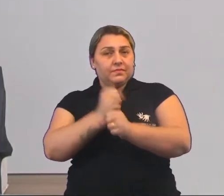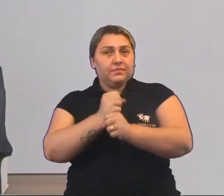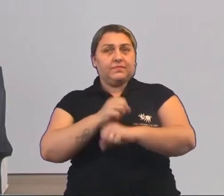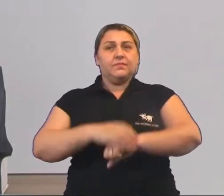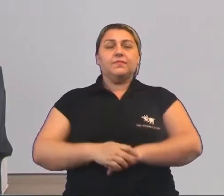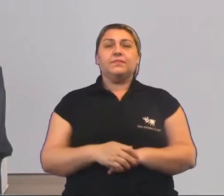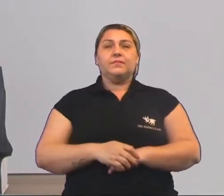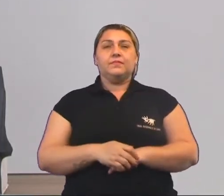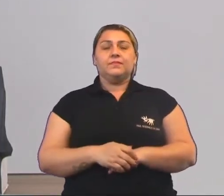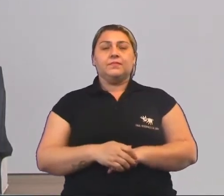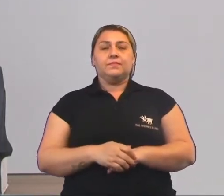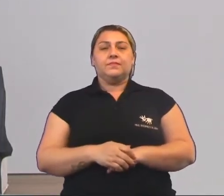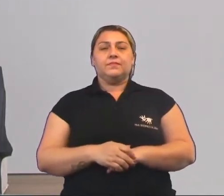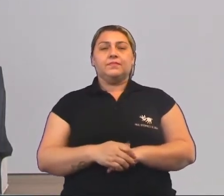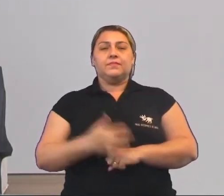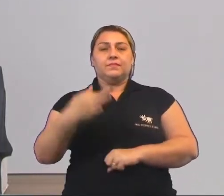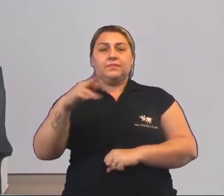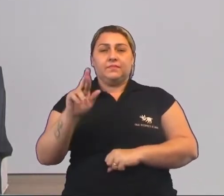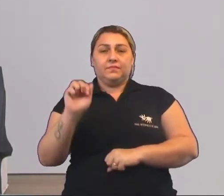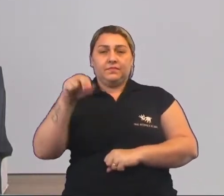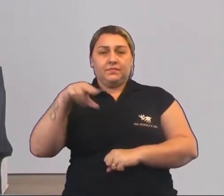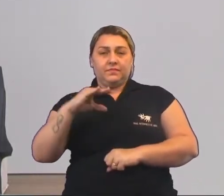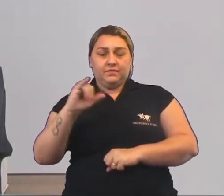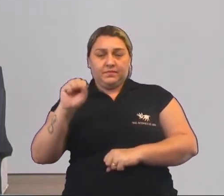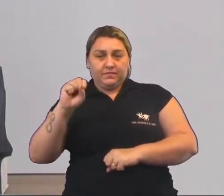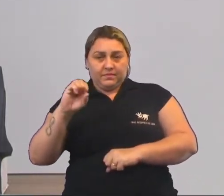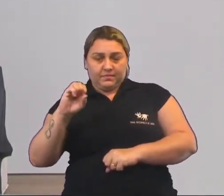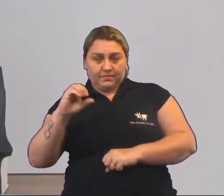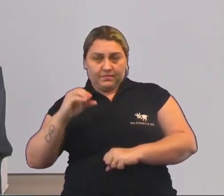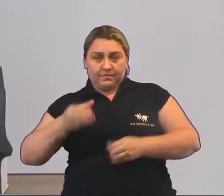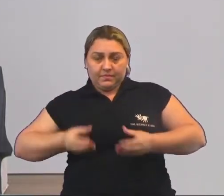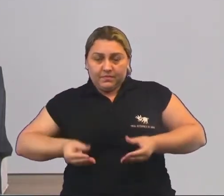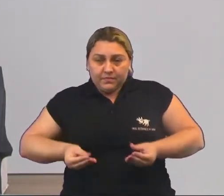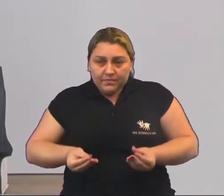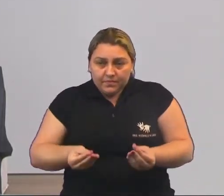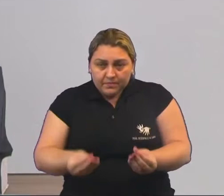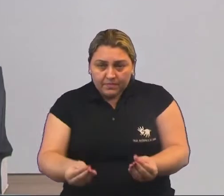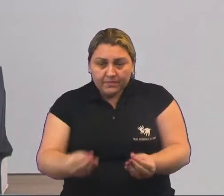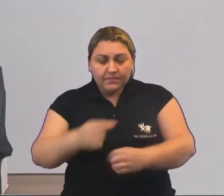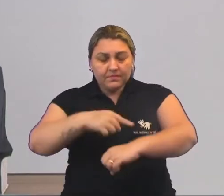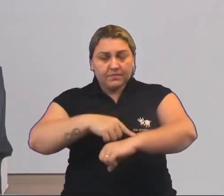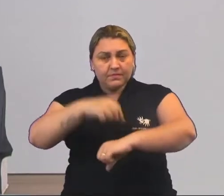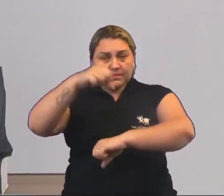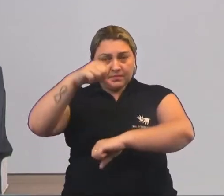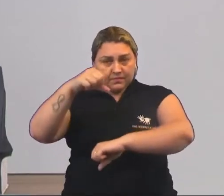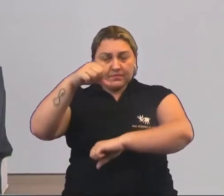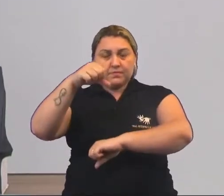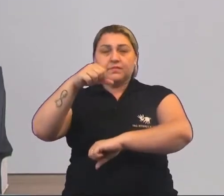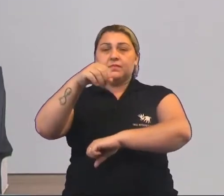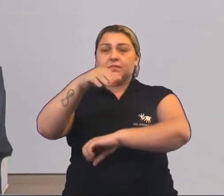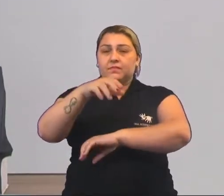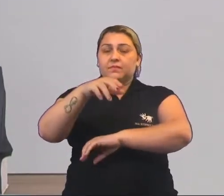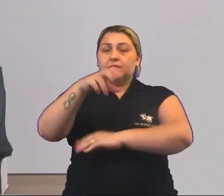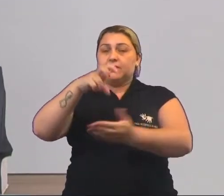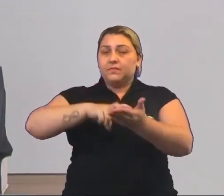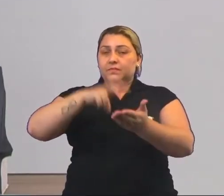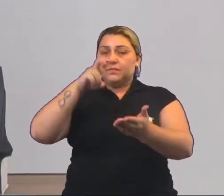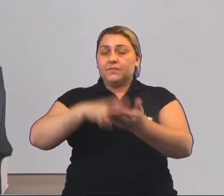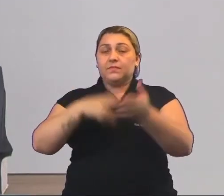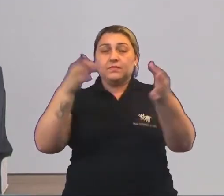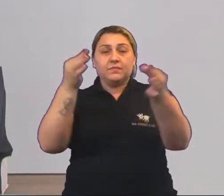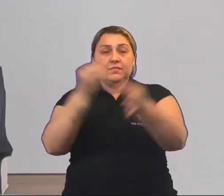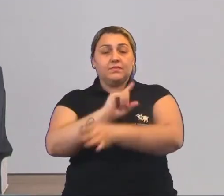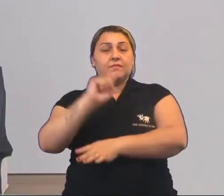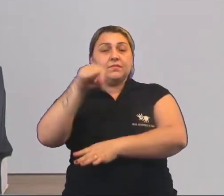próxima situação. Francisca colocou uma torta para assar às 9 horas. A torta ficou pronta depois